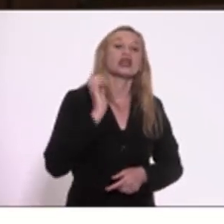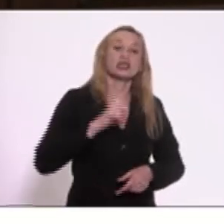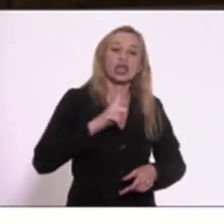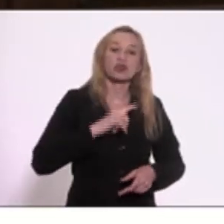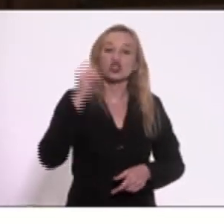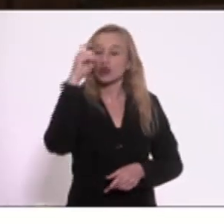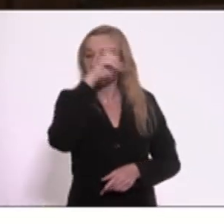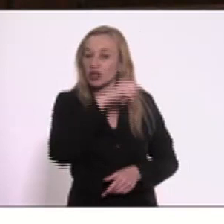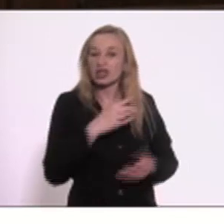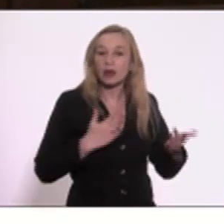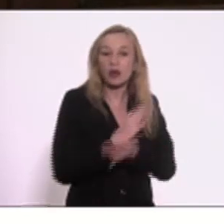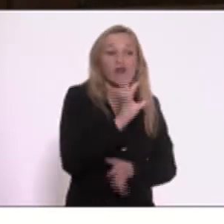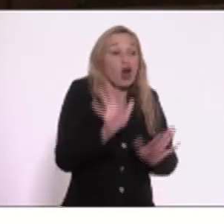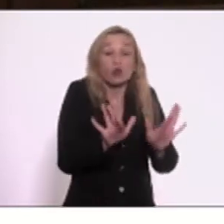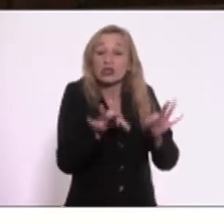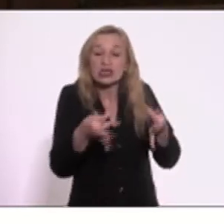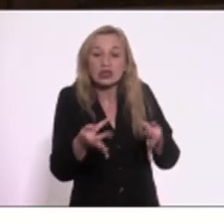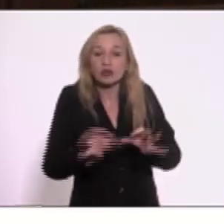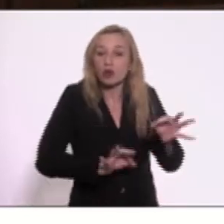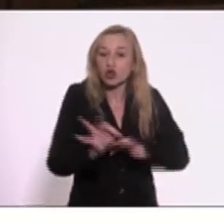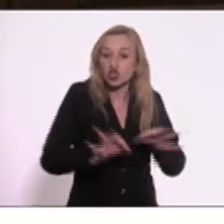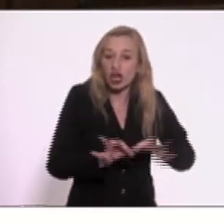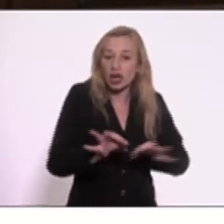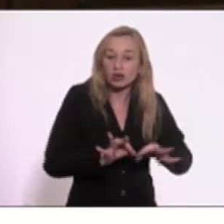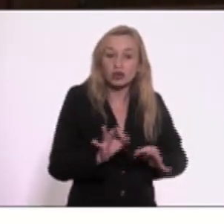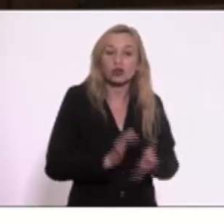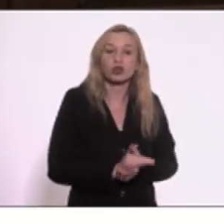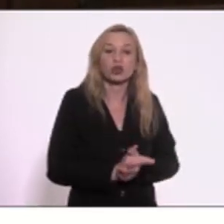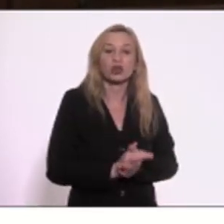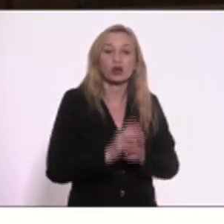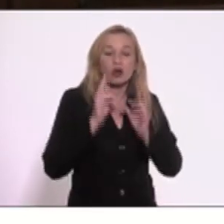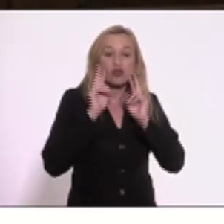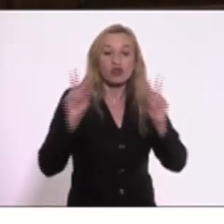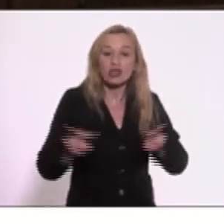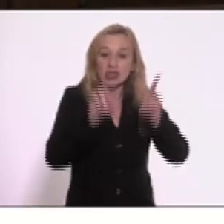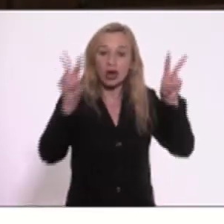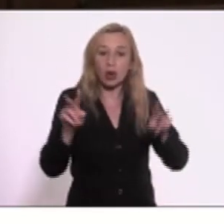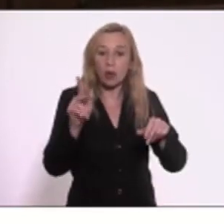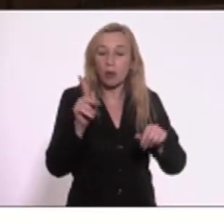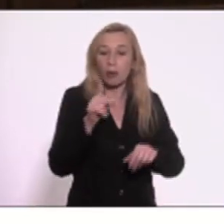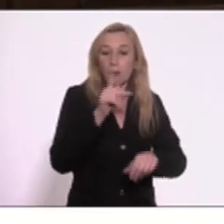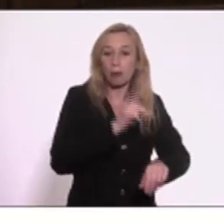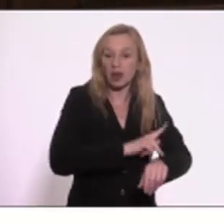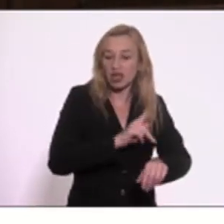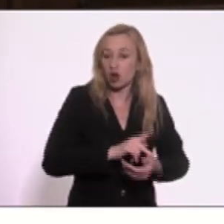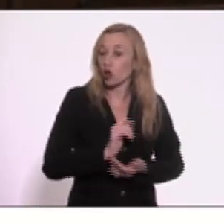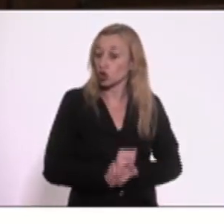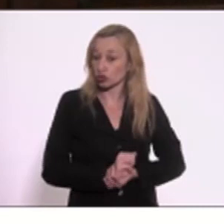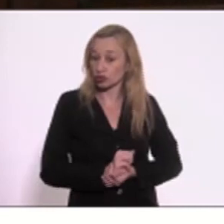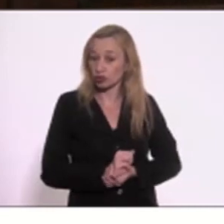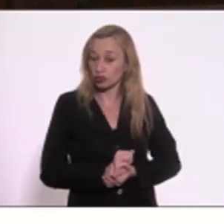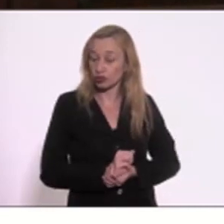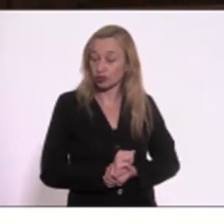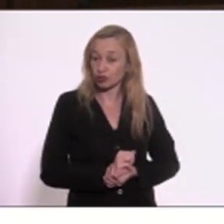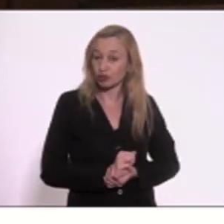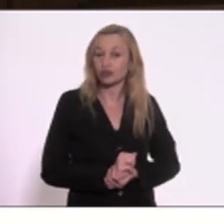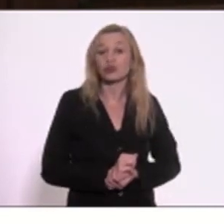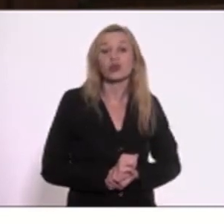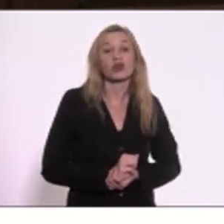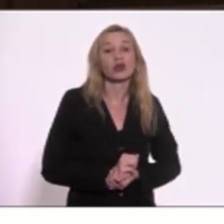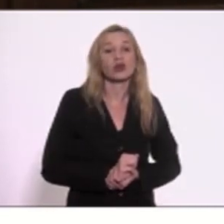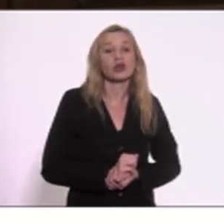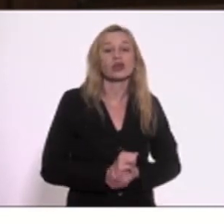simples projeto que busca atuar do ponto de vista pedagógico, não coercitivo, Bagueira, pedagógico,